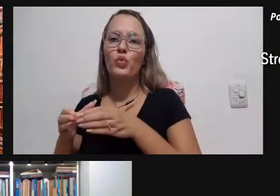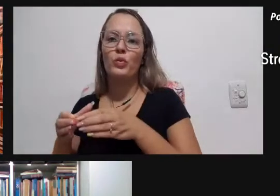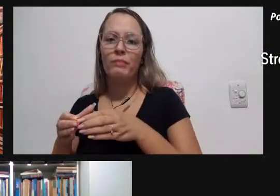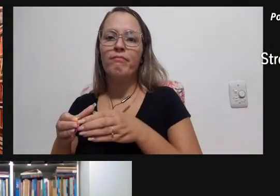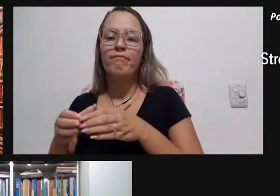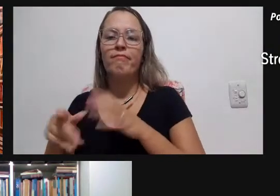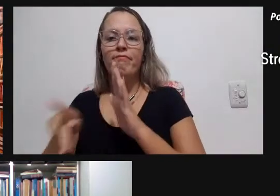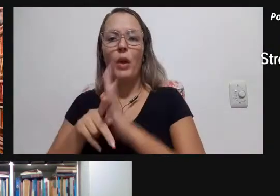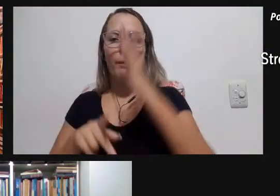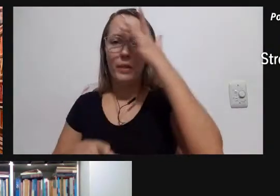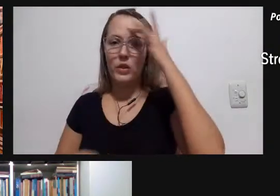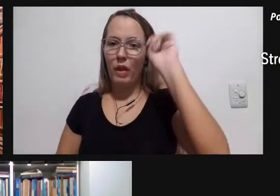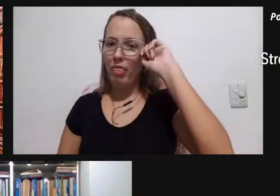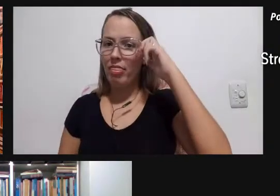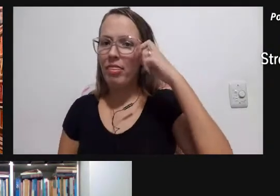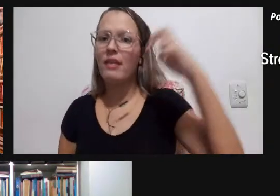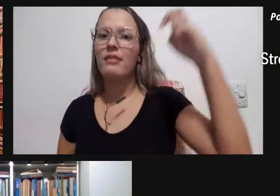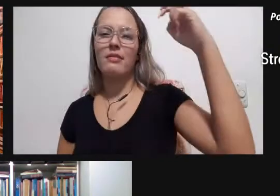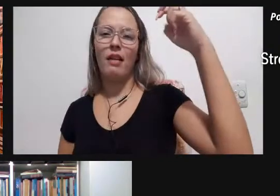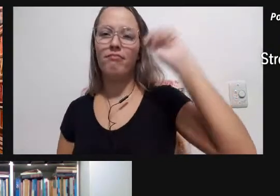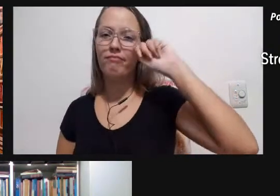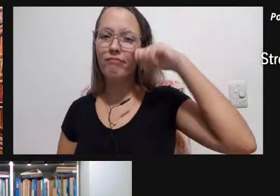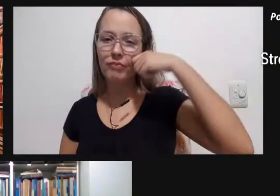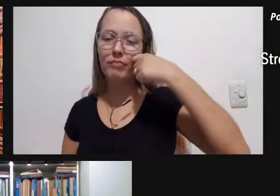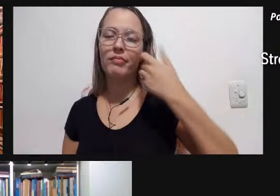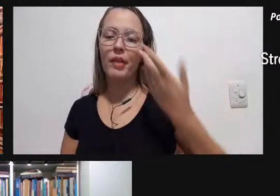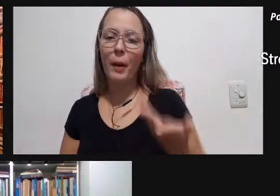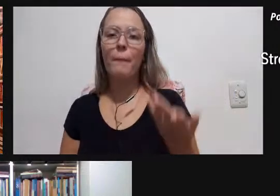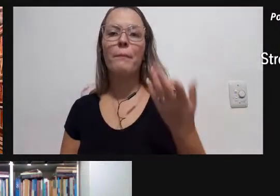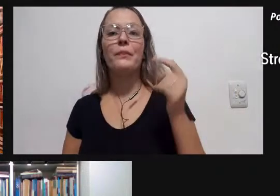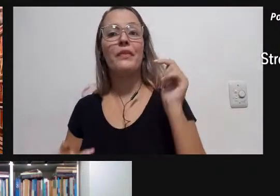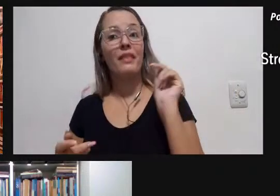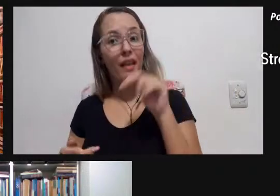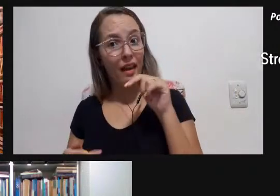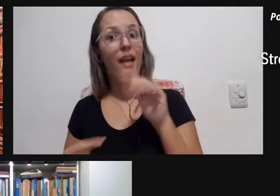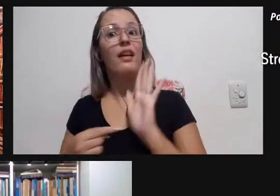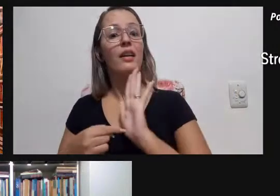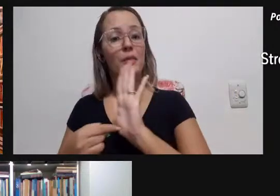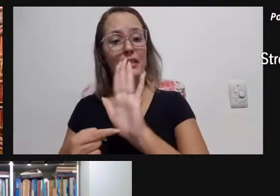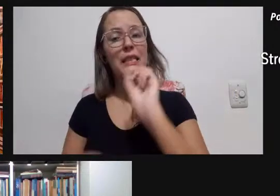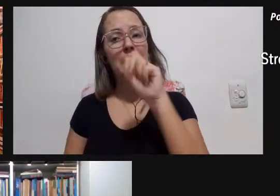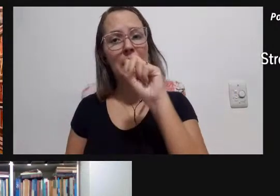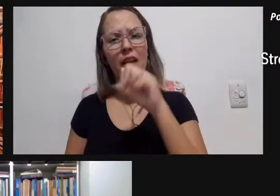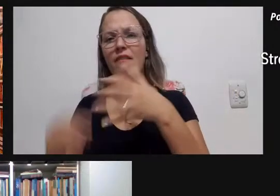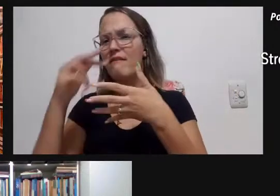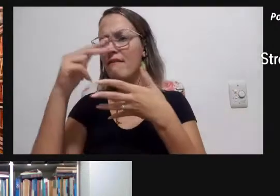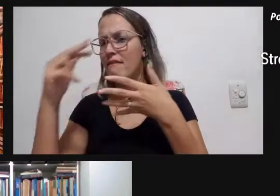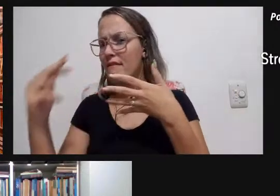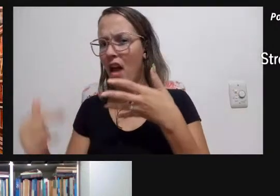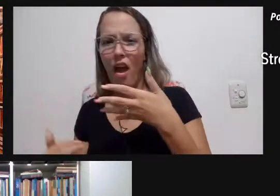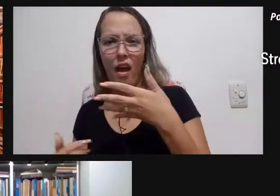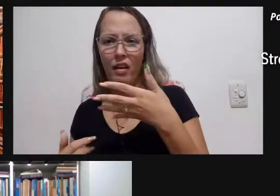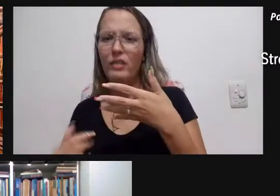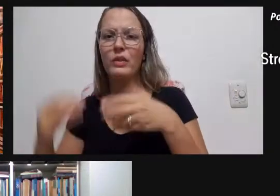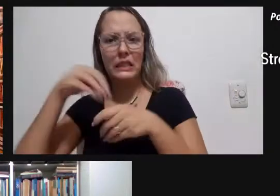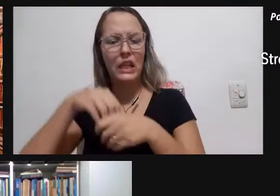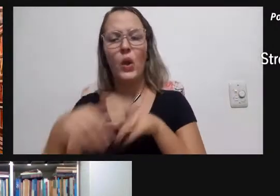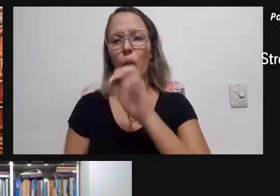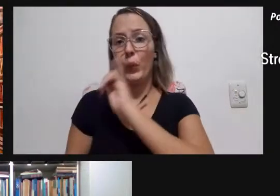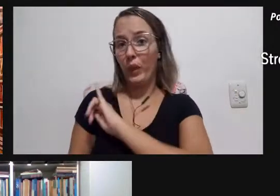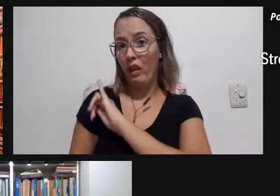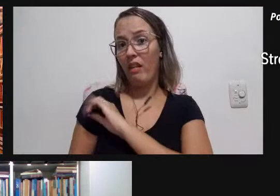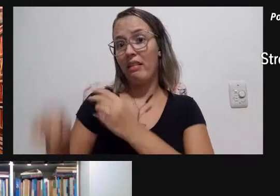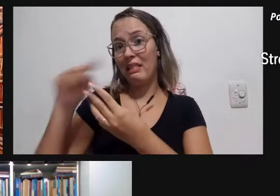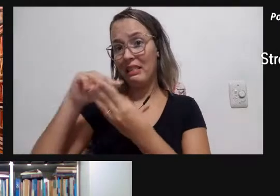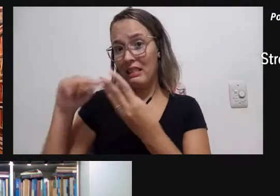intelectuais negros, ela trata de vários abolicionistas. Luiz Gama, são três do Rio de Janeiro e três de São Paulo. Não lembro do nome de